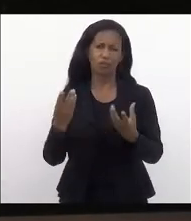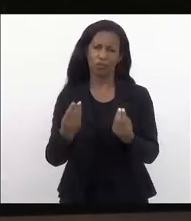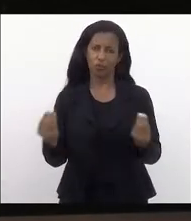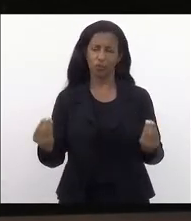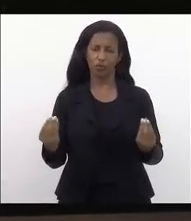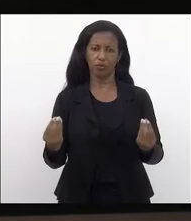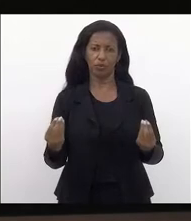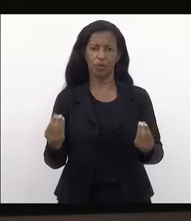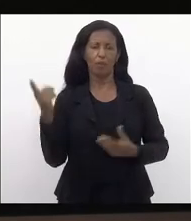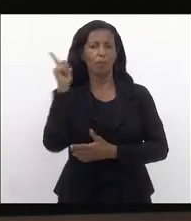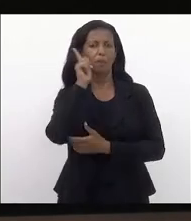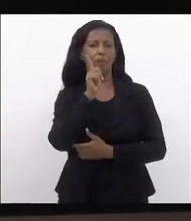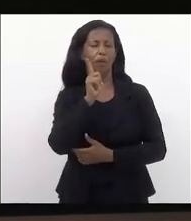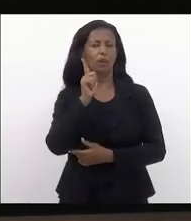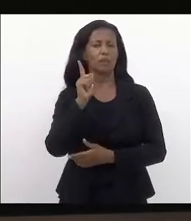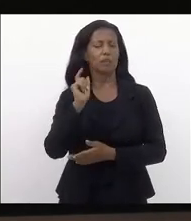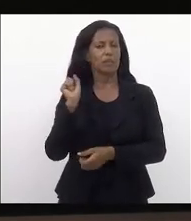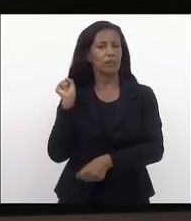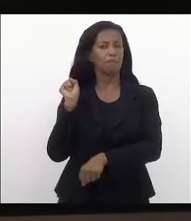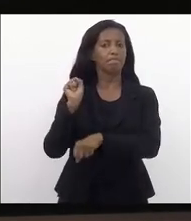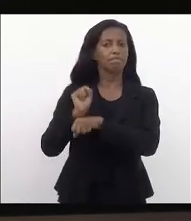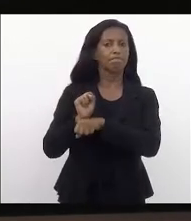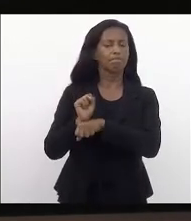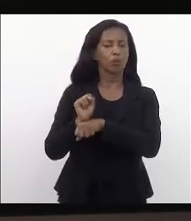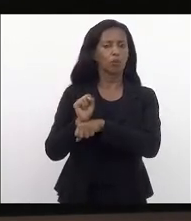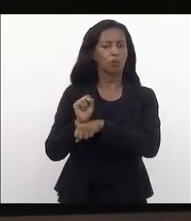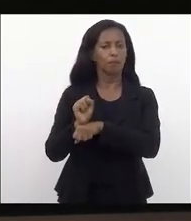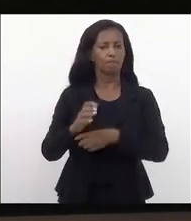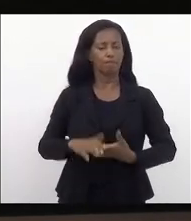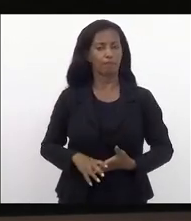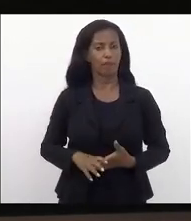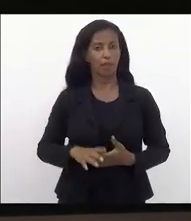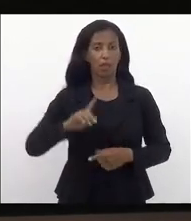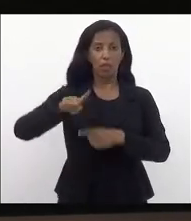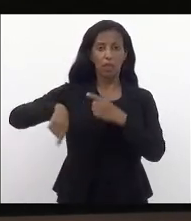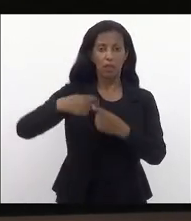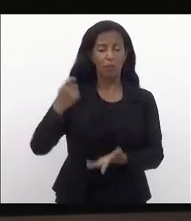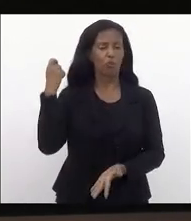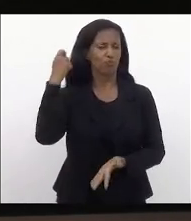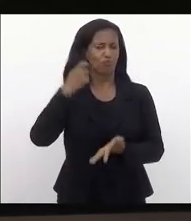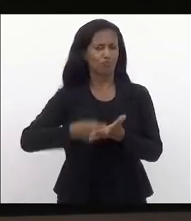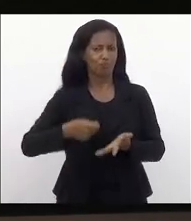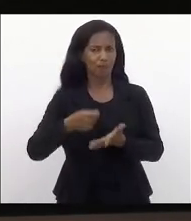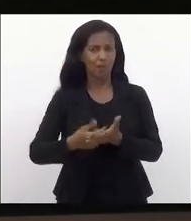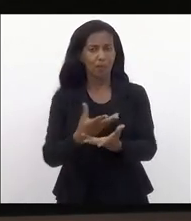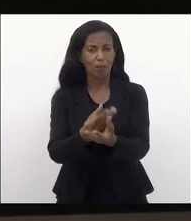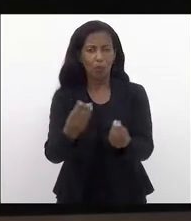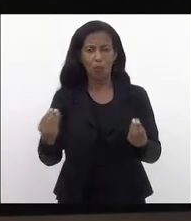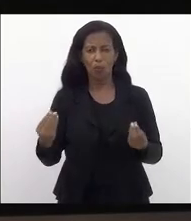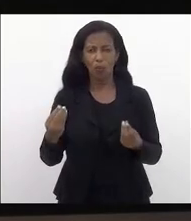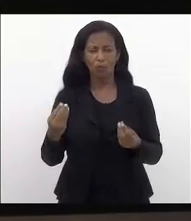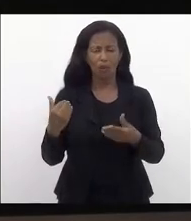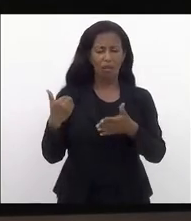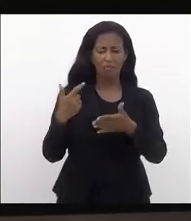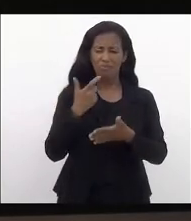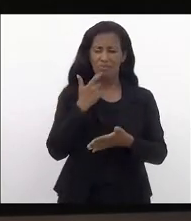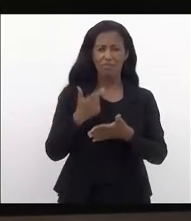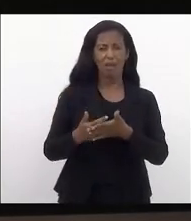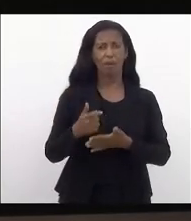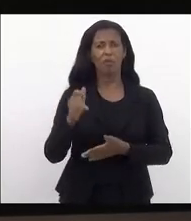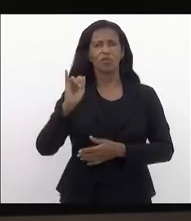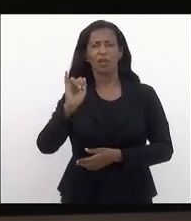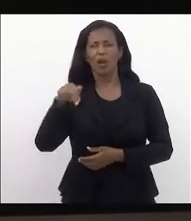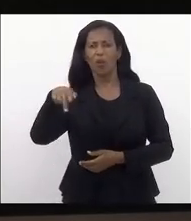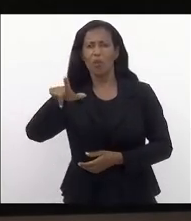para conseguir impedir o lixão de paciência depois nós tivemos que lutar muito há pouco tempo atrás que queriam tirar o IML